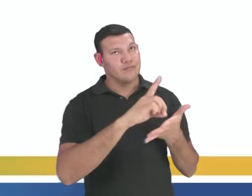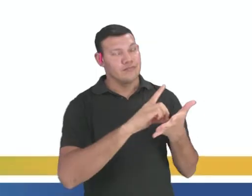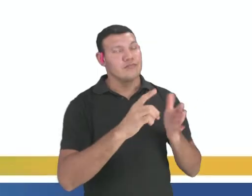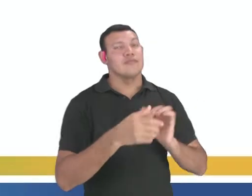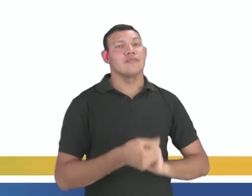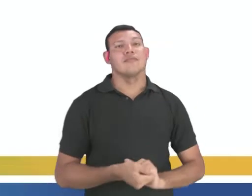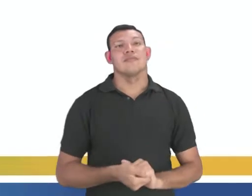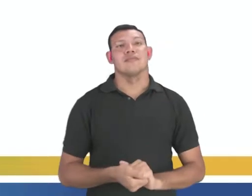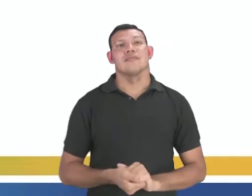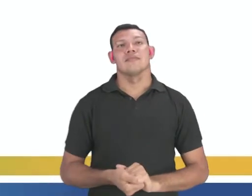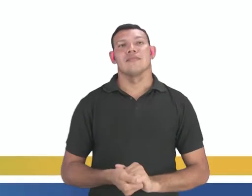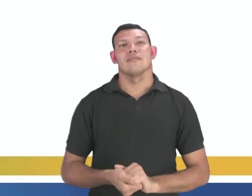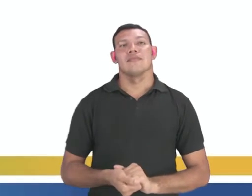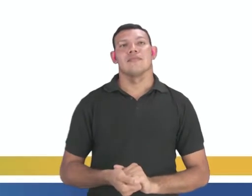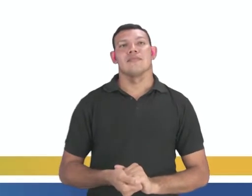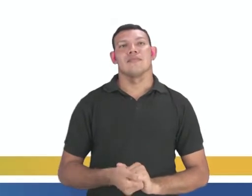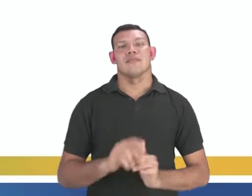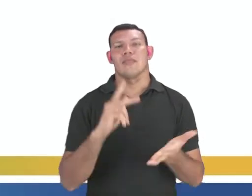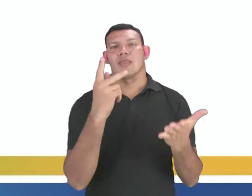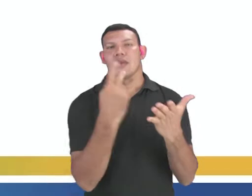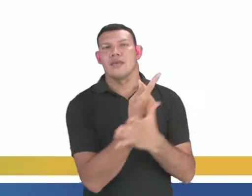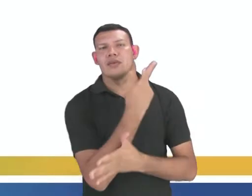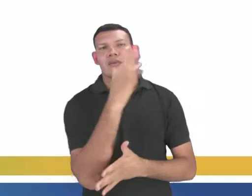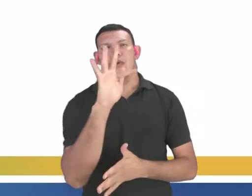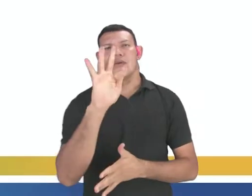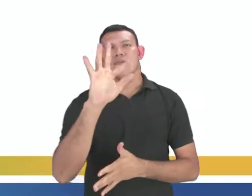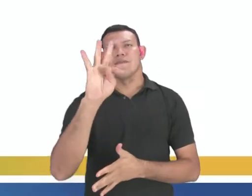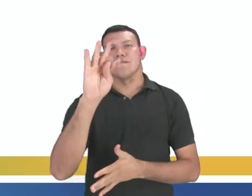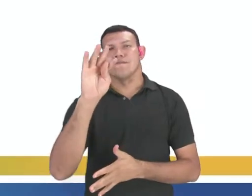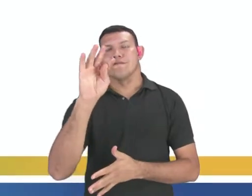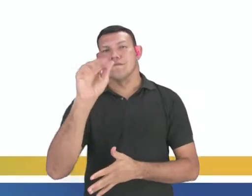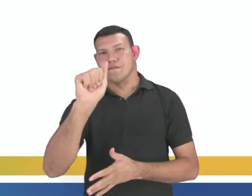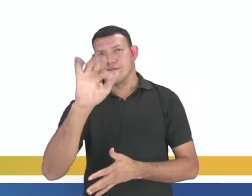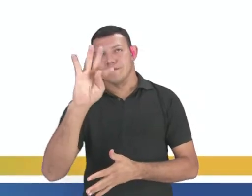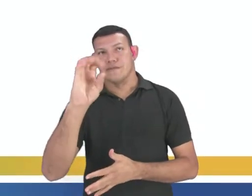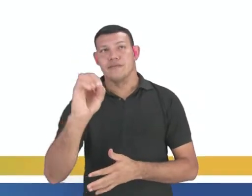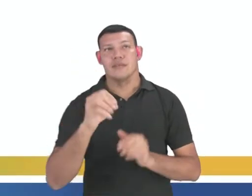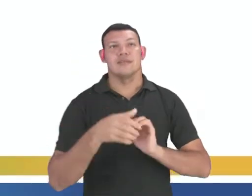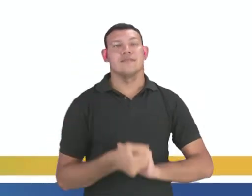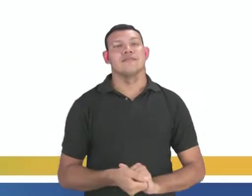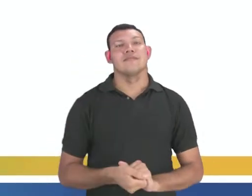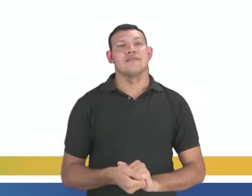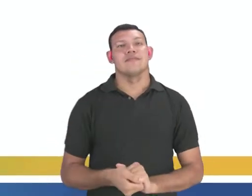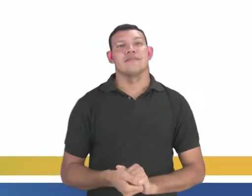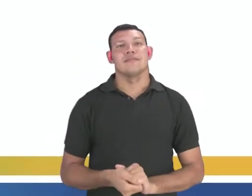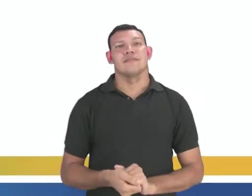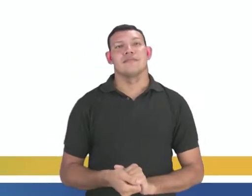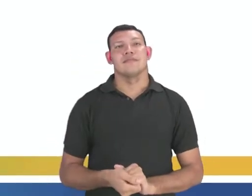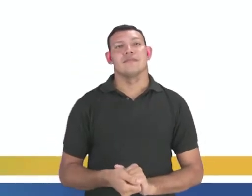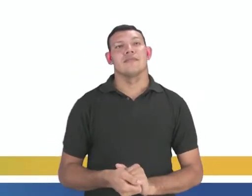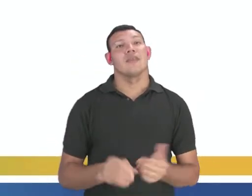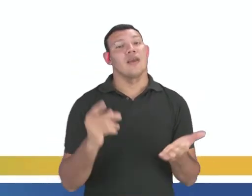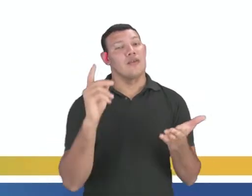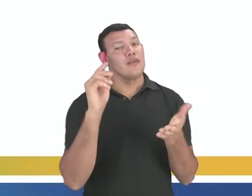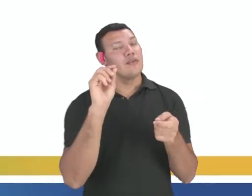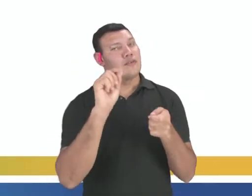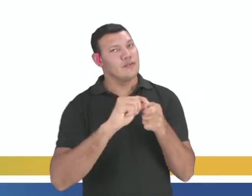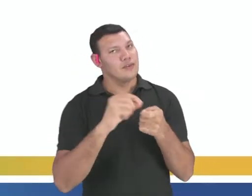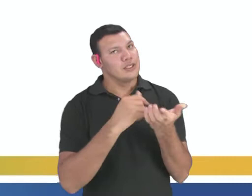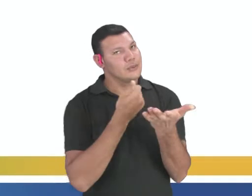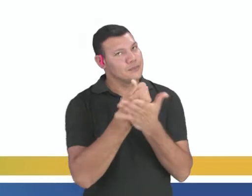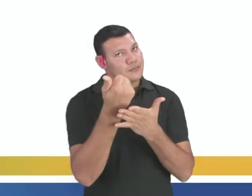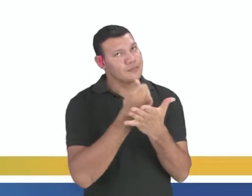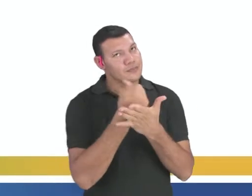lá. O que é o fato? O fato, de acordo com o dicionário, é aquilo que se fez, uma